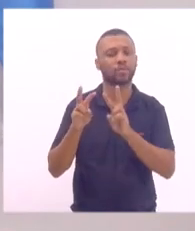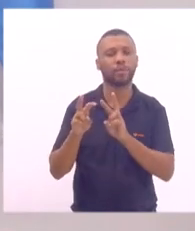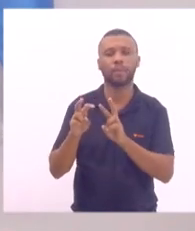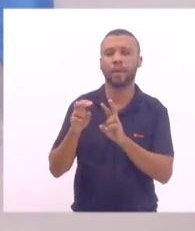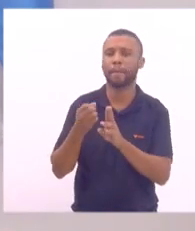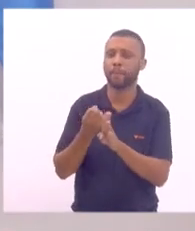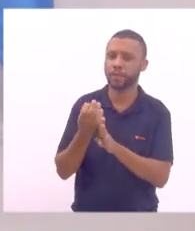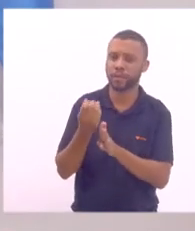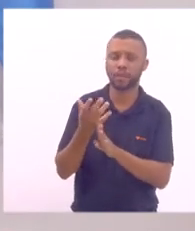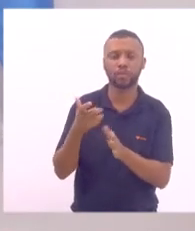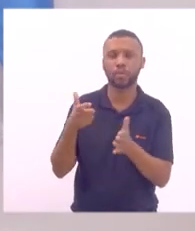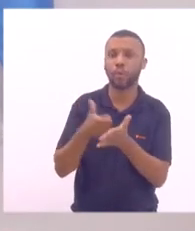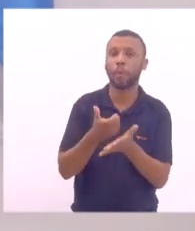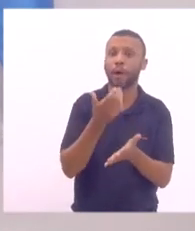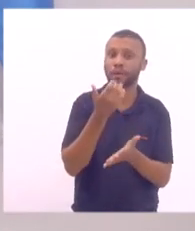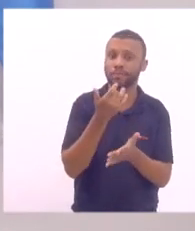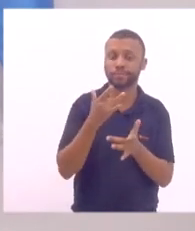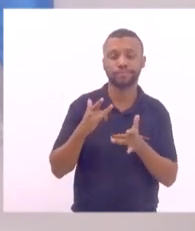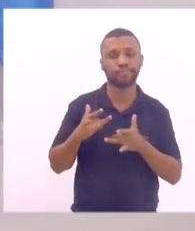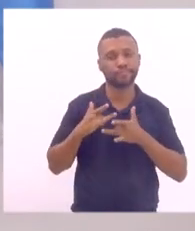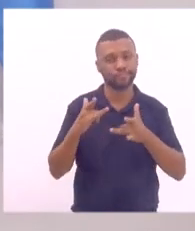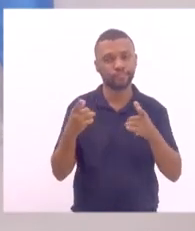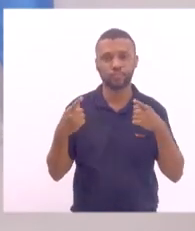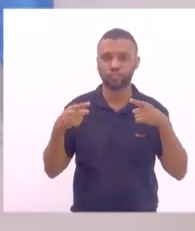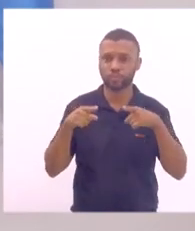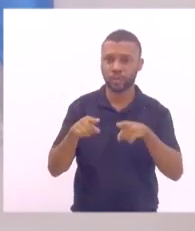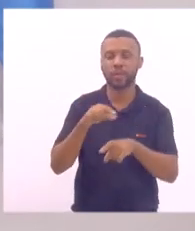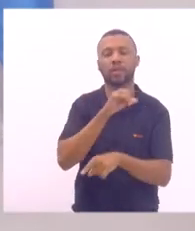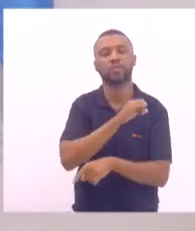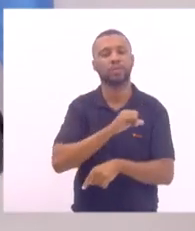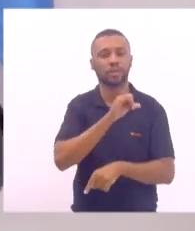modalidade para compra direta de alimentos, doação simultânea no Estado do Rio de Janeiro.